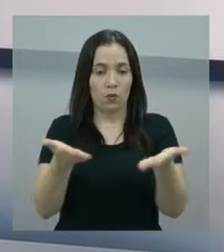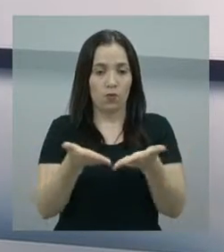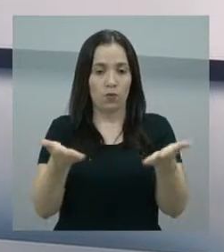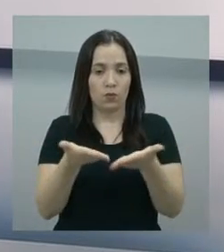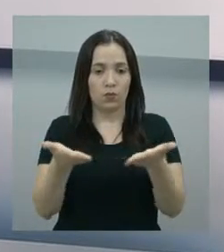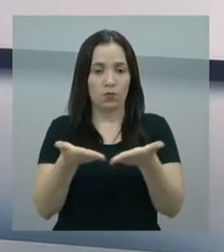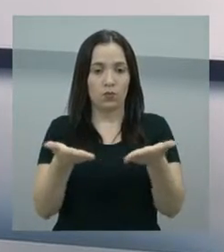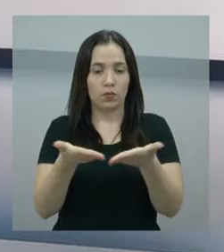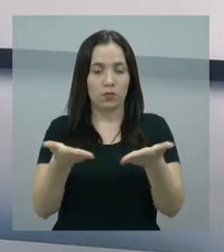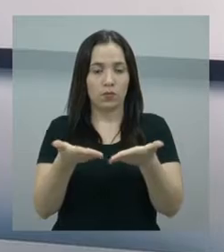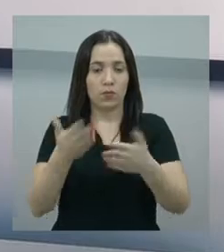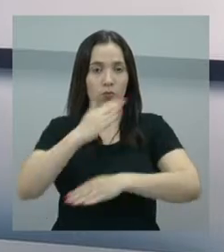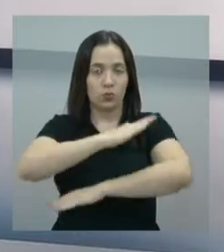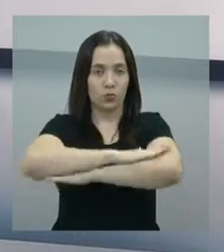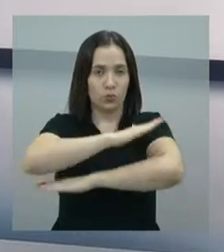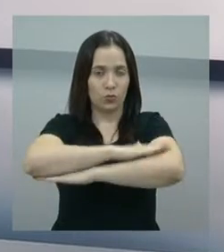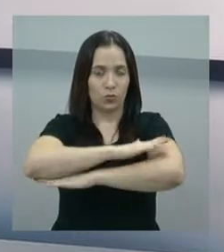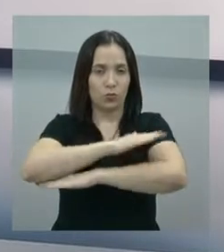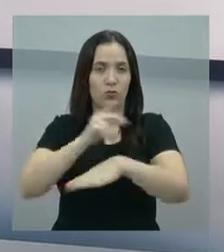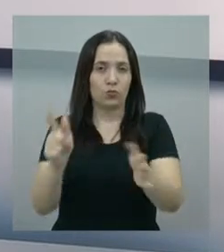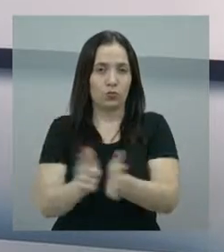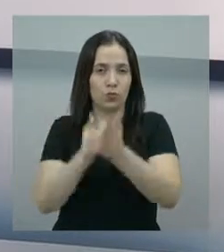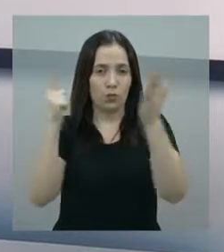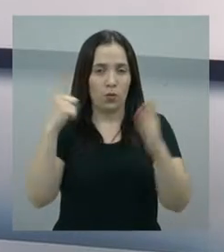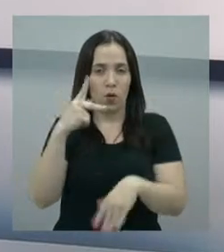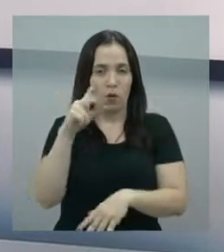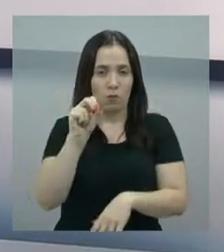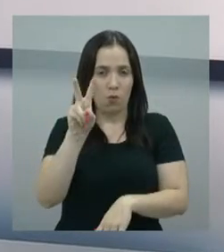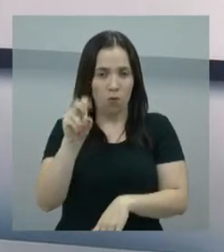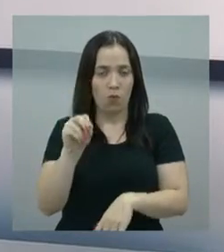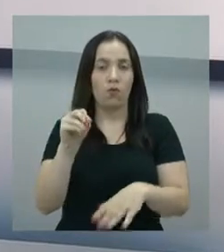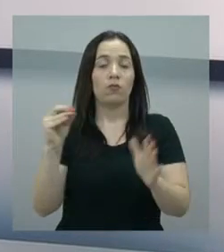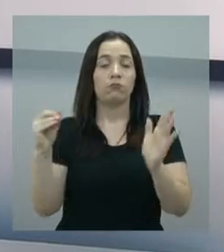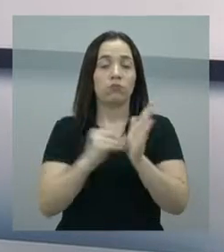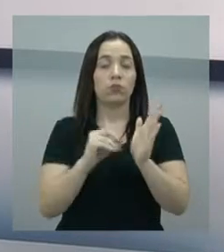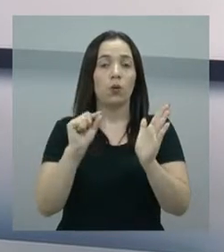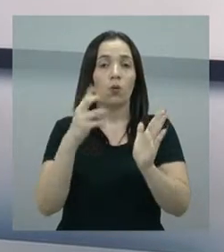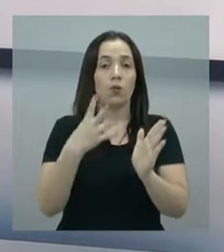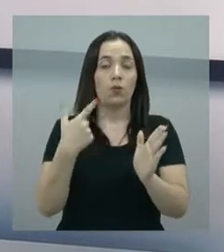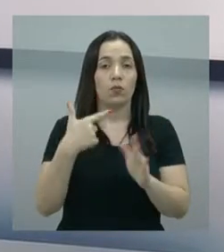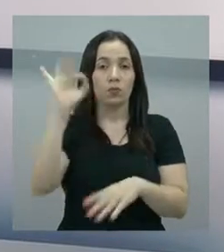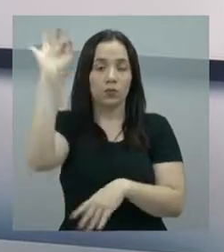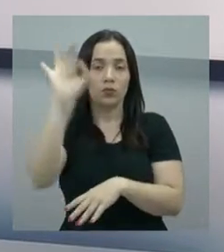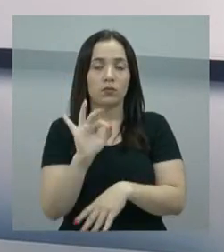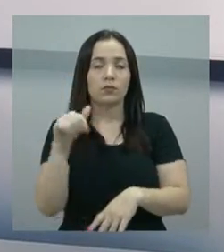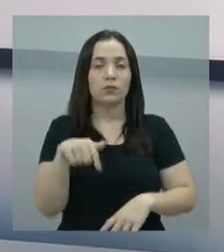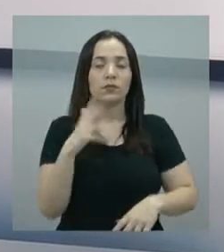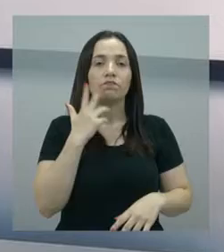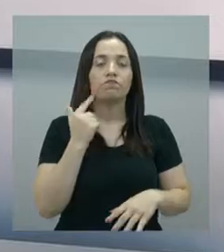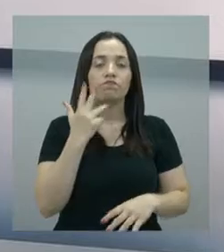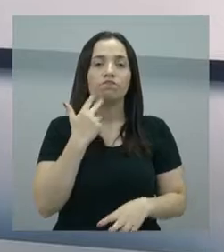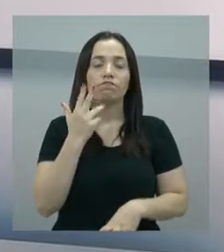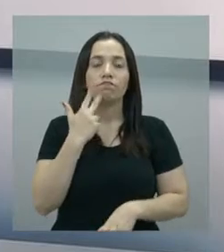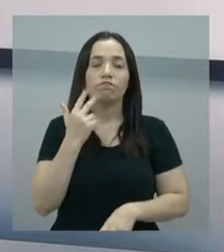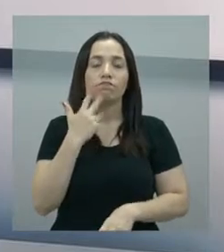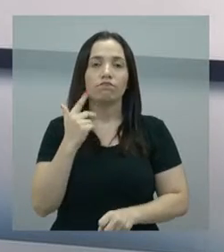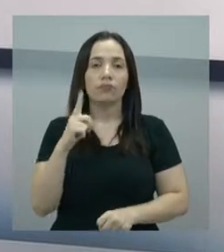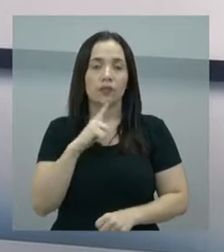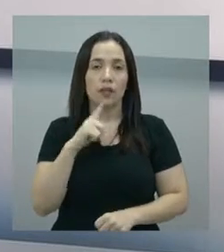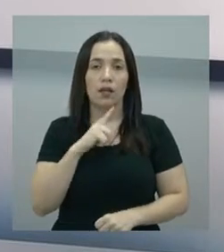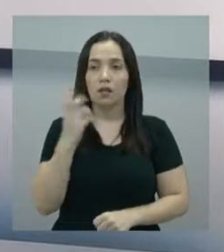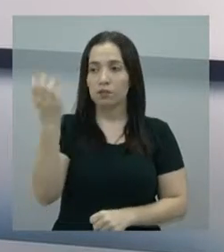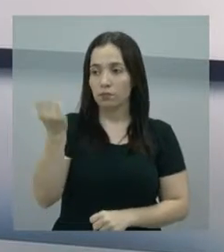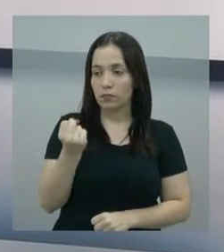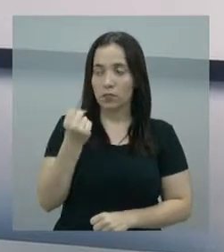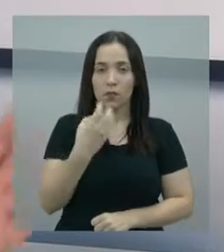o jornal dessa semana, o jornal O Povo, estampa na sua primeira página que 42% dos cearenses vivem com até